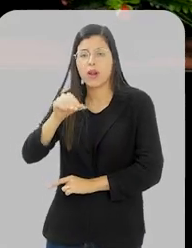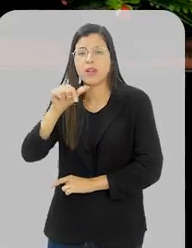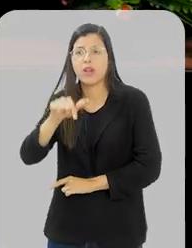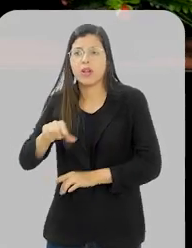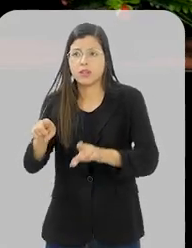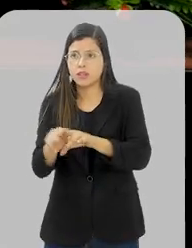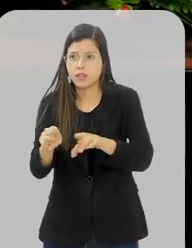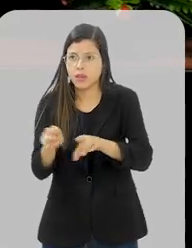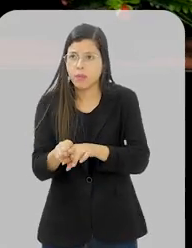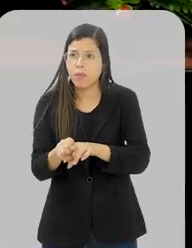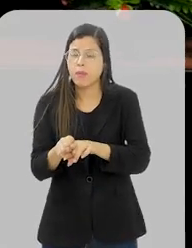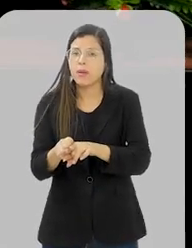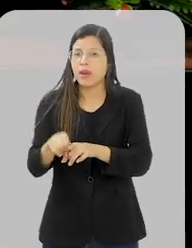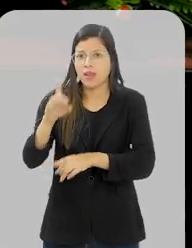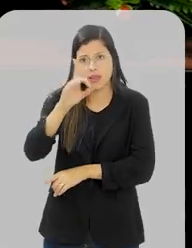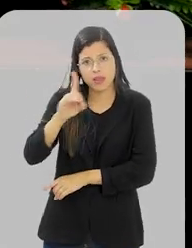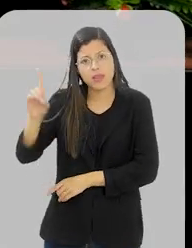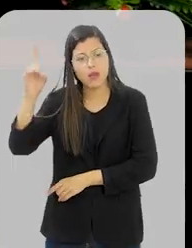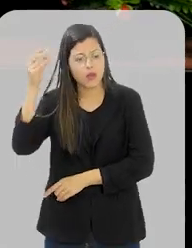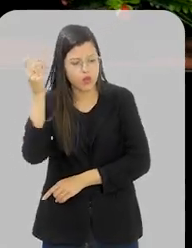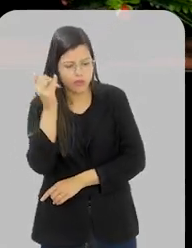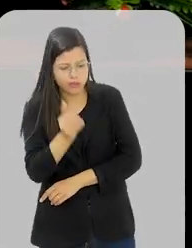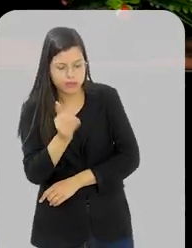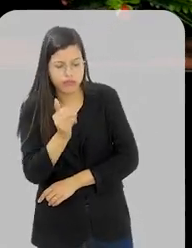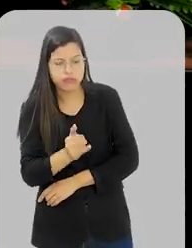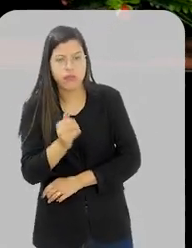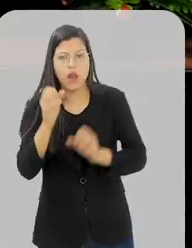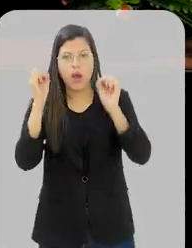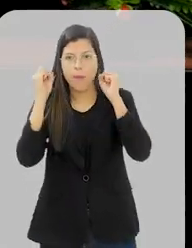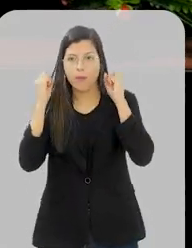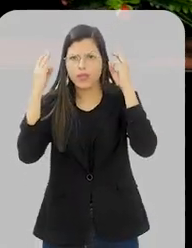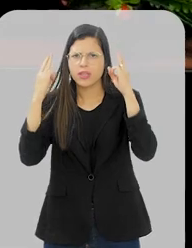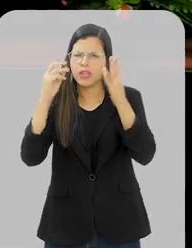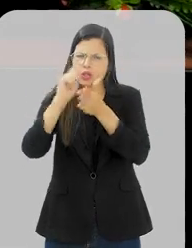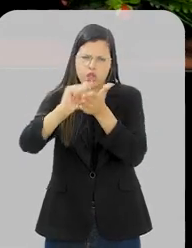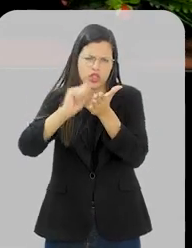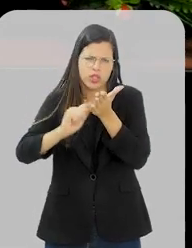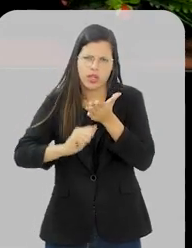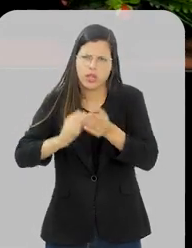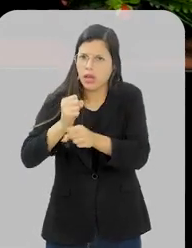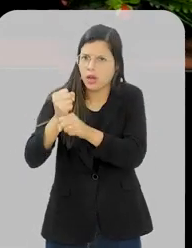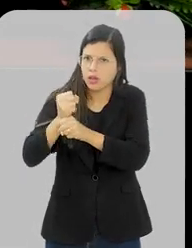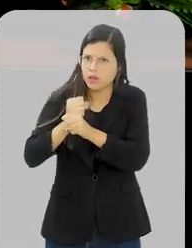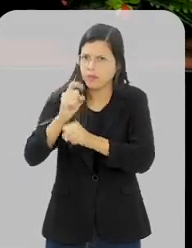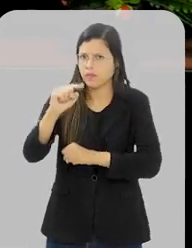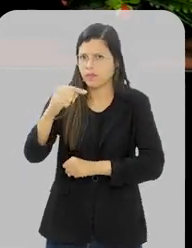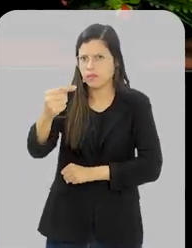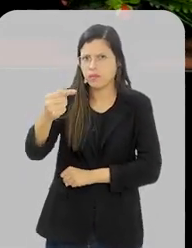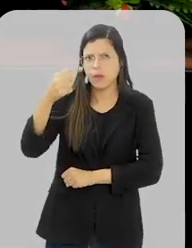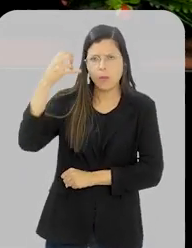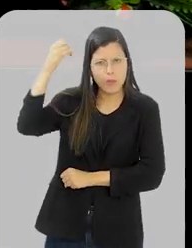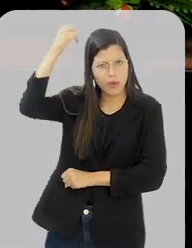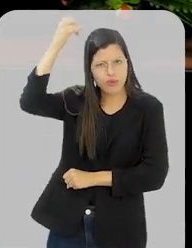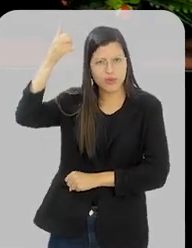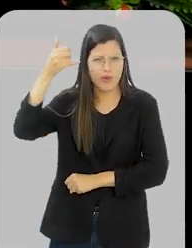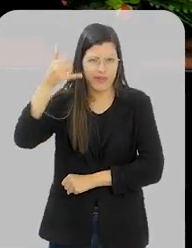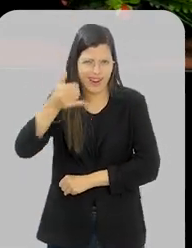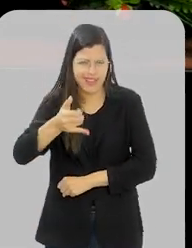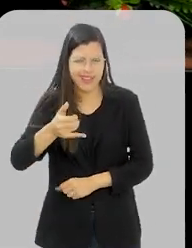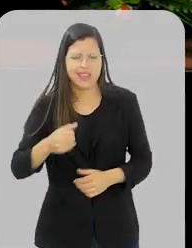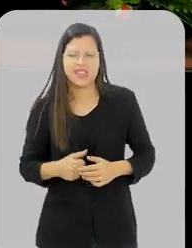pentateuco foi transmitida por Deus a Moisés e depois escrita muitos muitos anos depois pelos